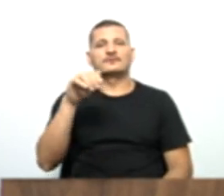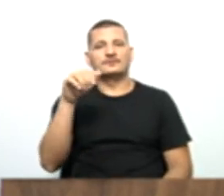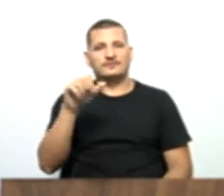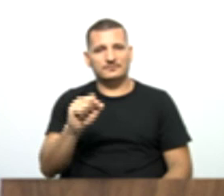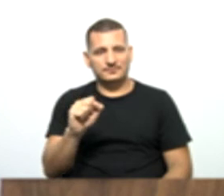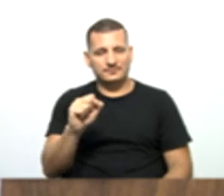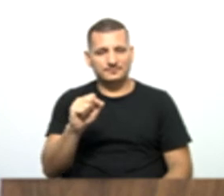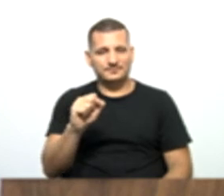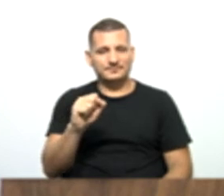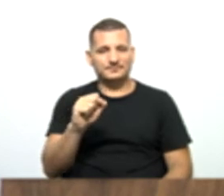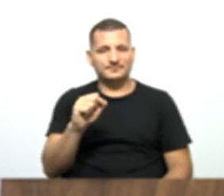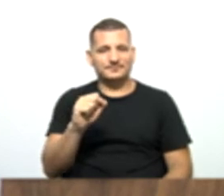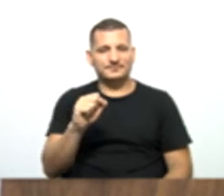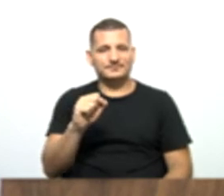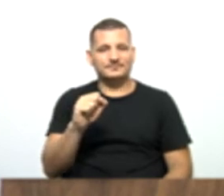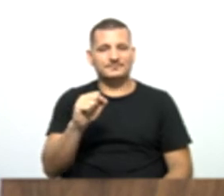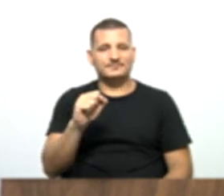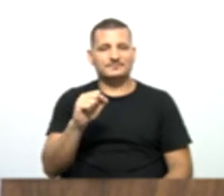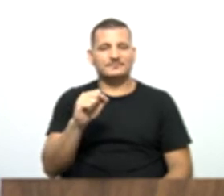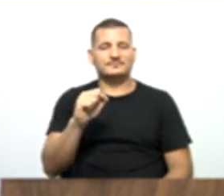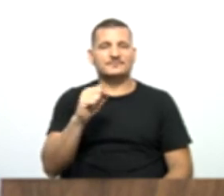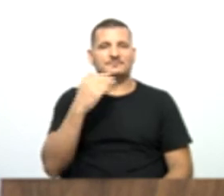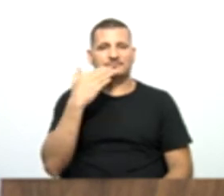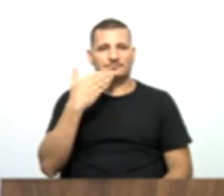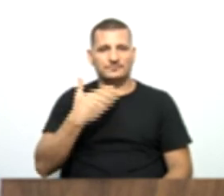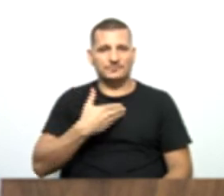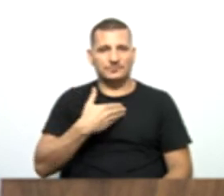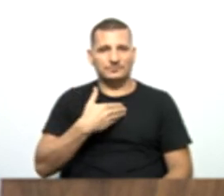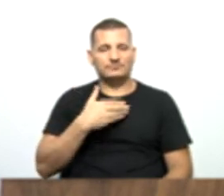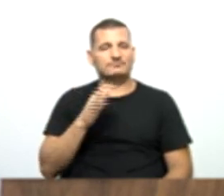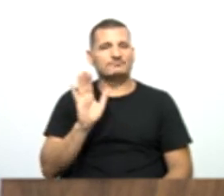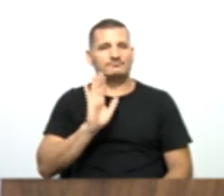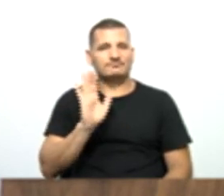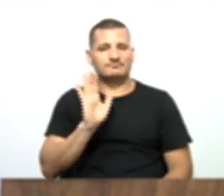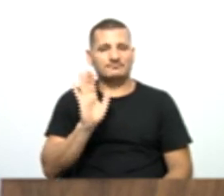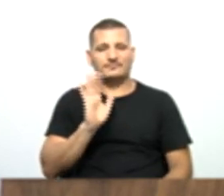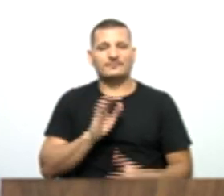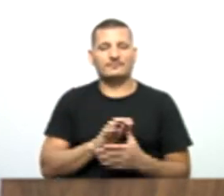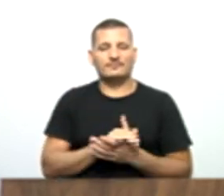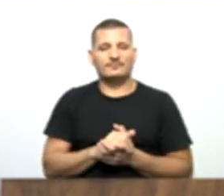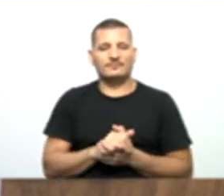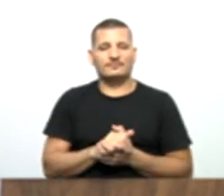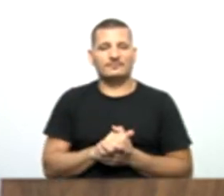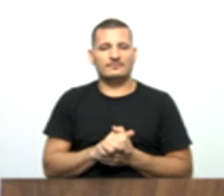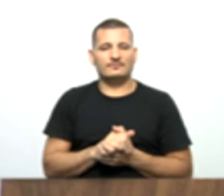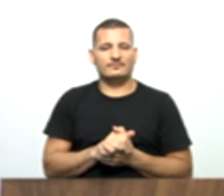né? Estão pedindo para a gente mandar um alô, estão ligados, estavam quietos. Alguns alunos